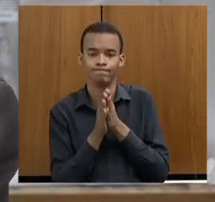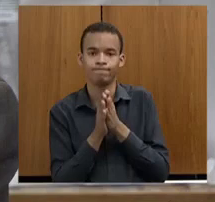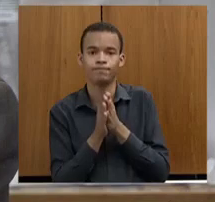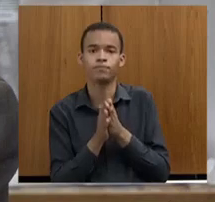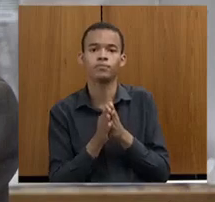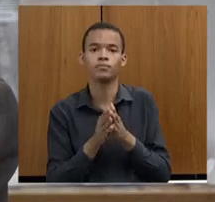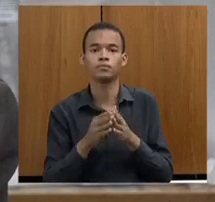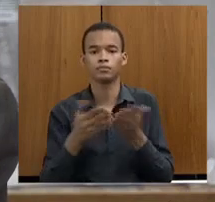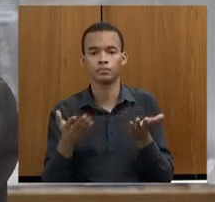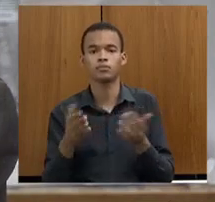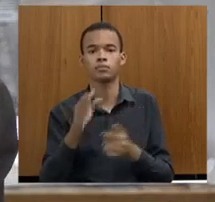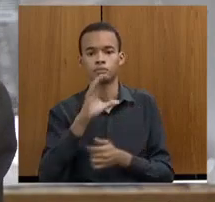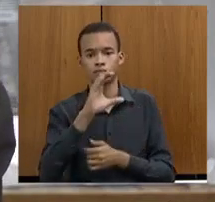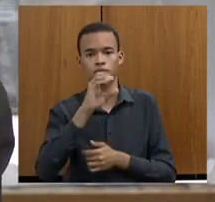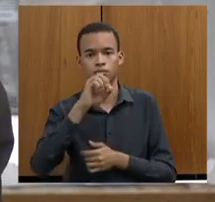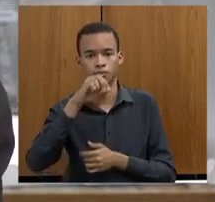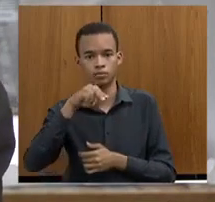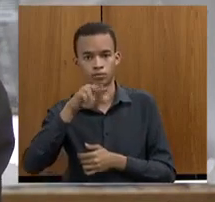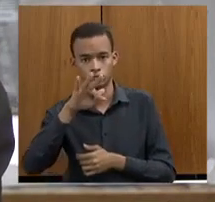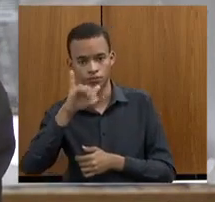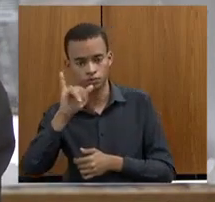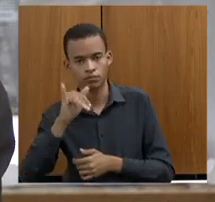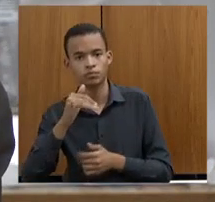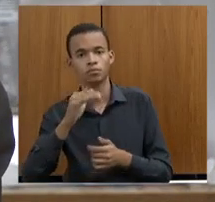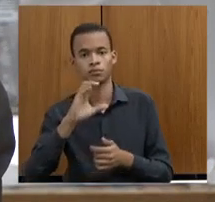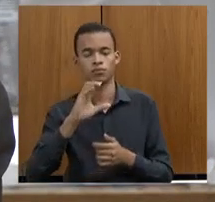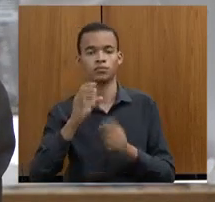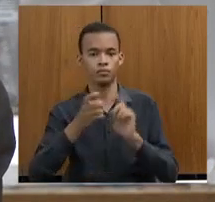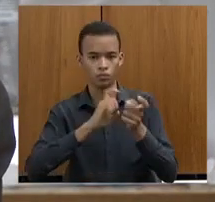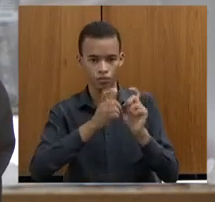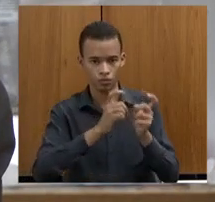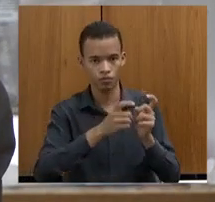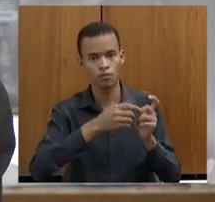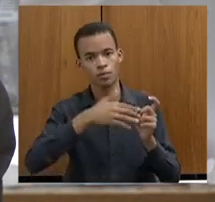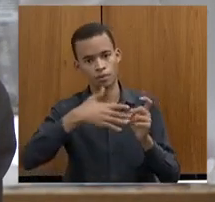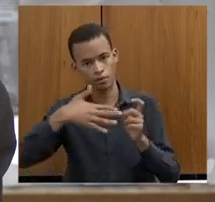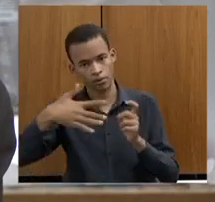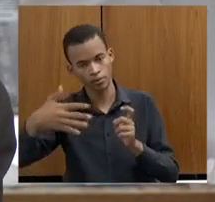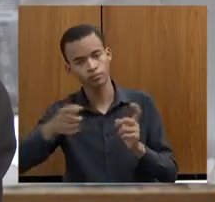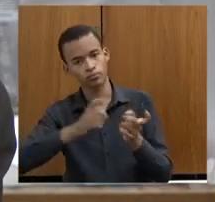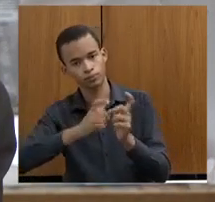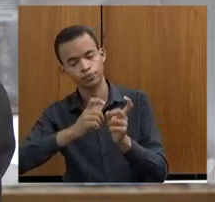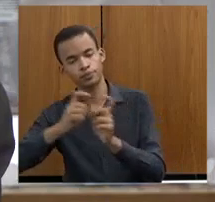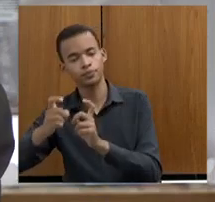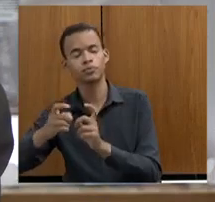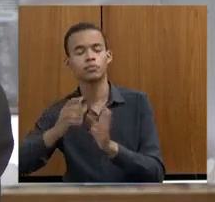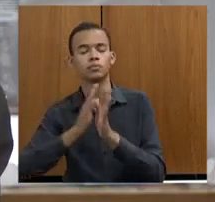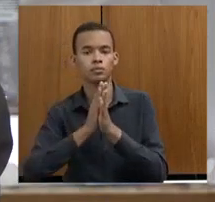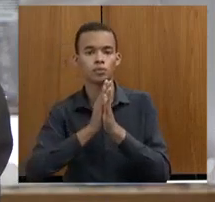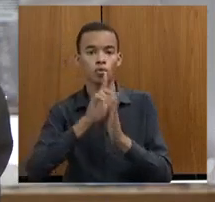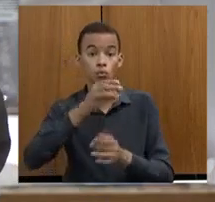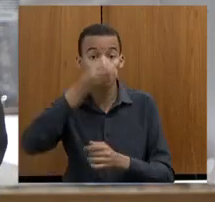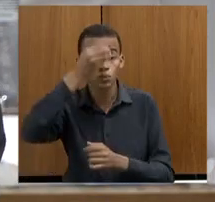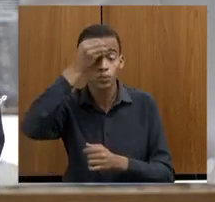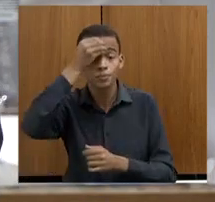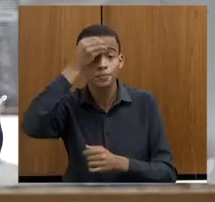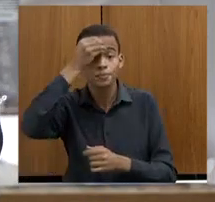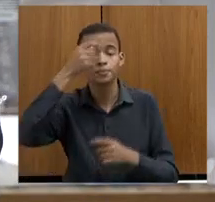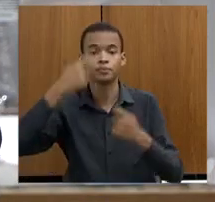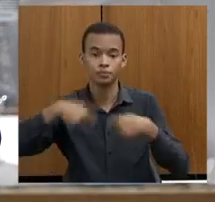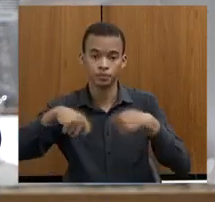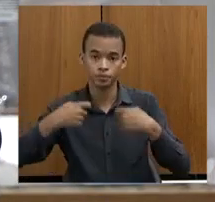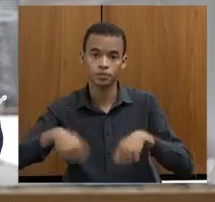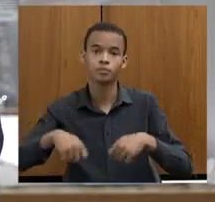da cofins que ainda acontecerão esse ano não se esqueça então faz parte do planejamento entre